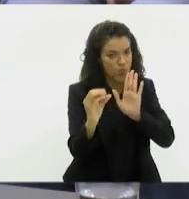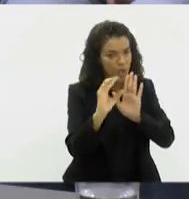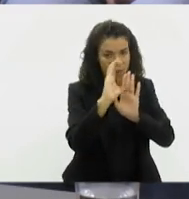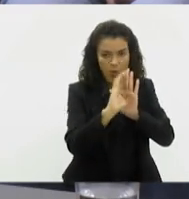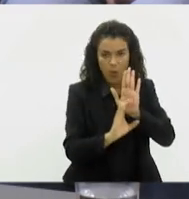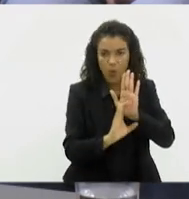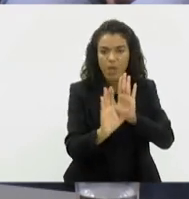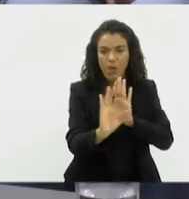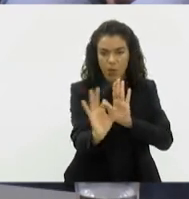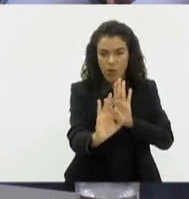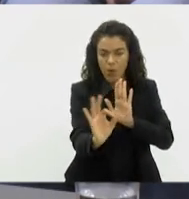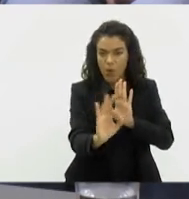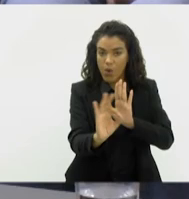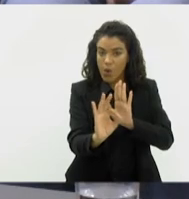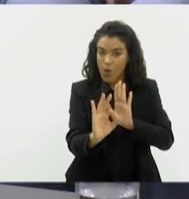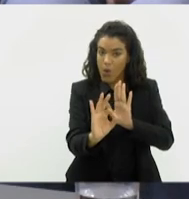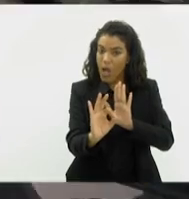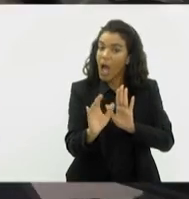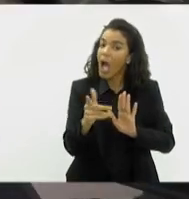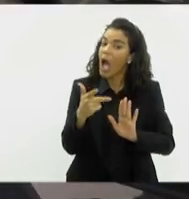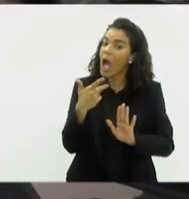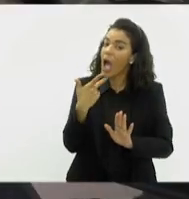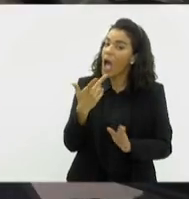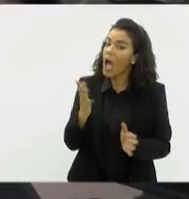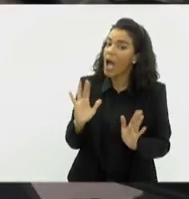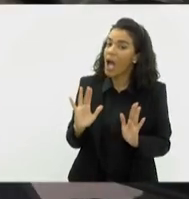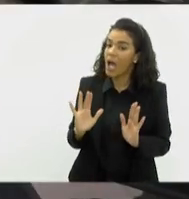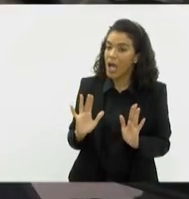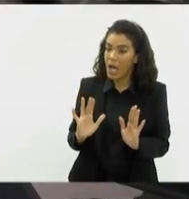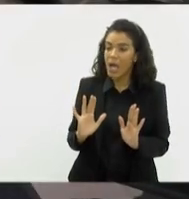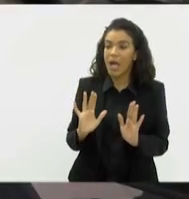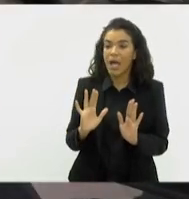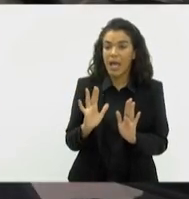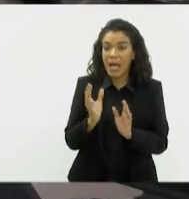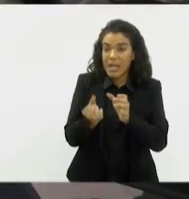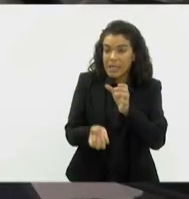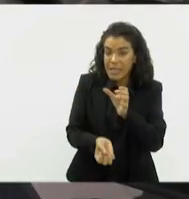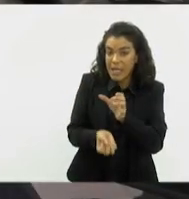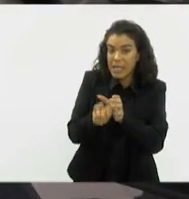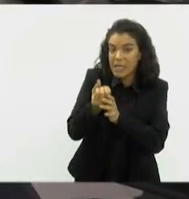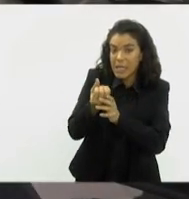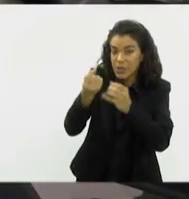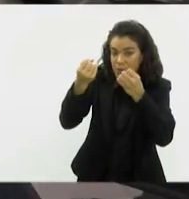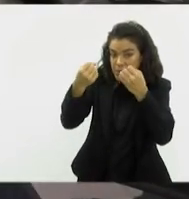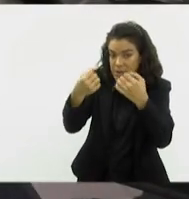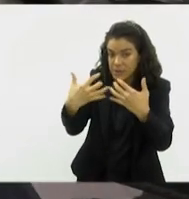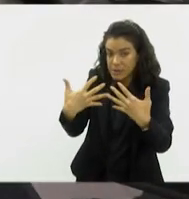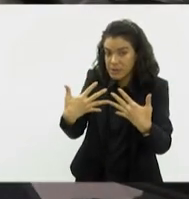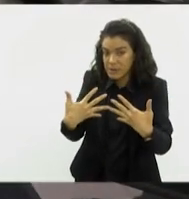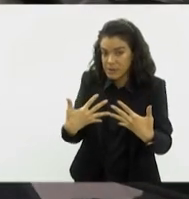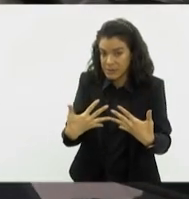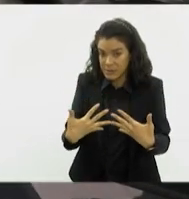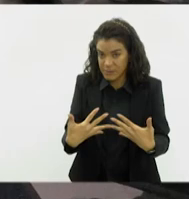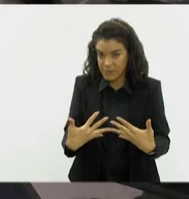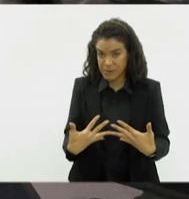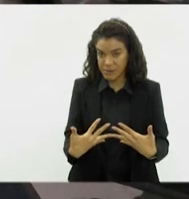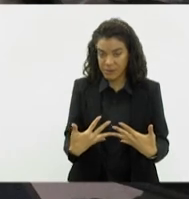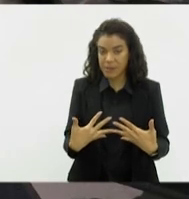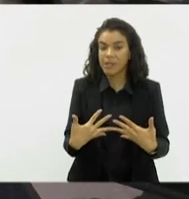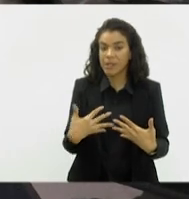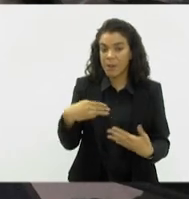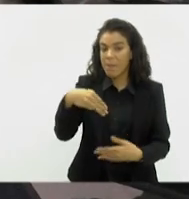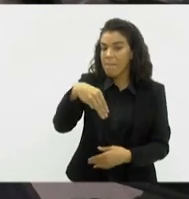está, e aí eu admito que teve uma falha. Está fazendo um desdobramento. Ela está criando uma narrativa, uma tese, que um